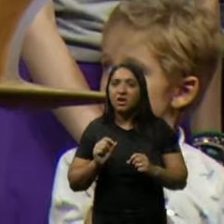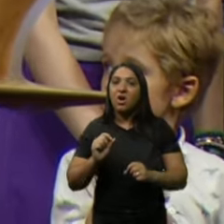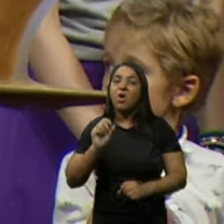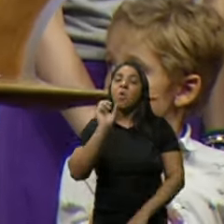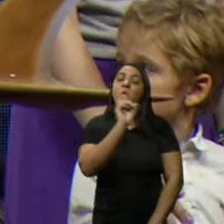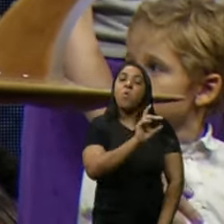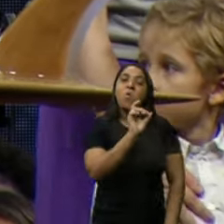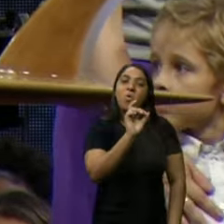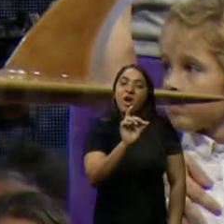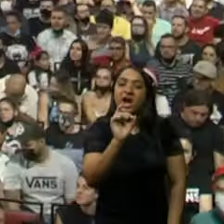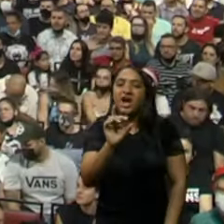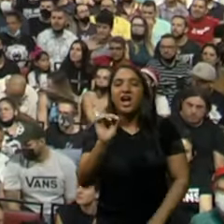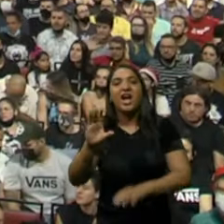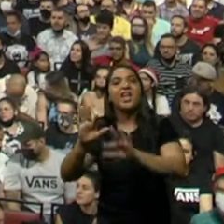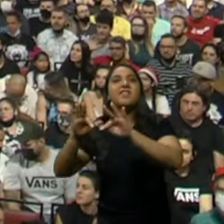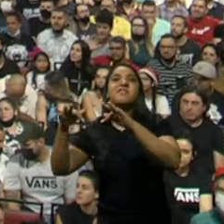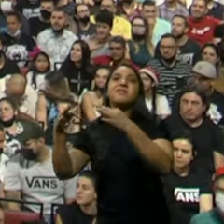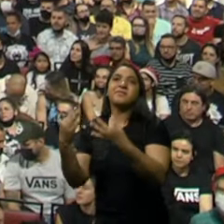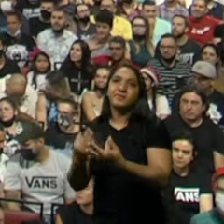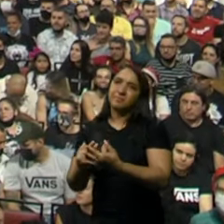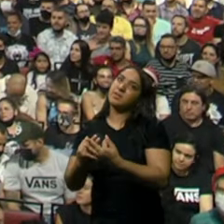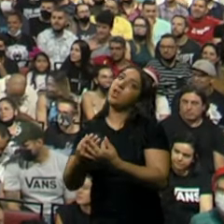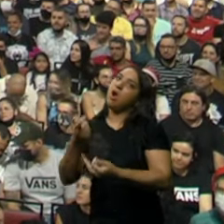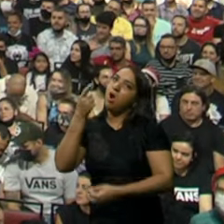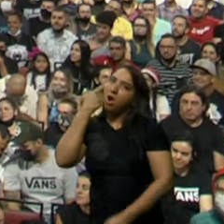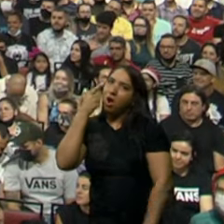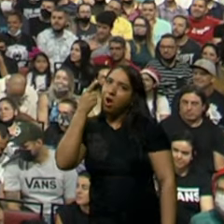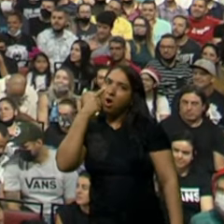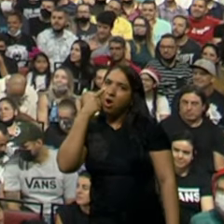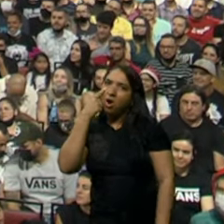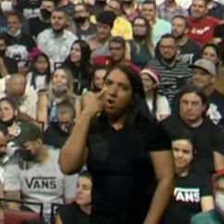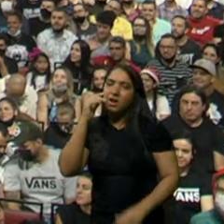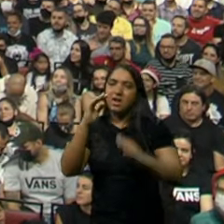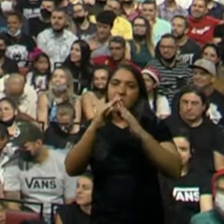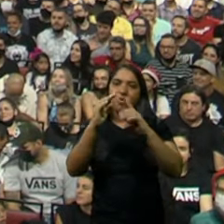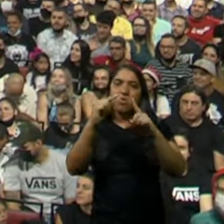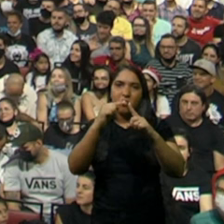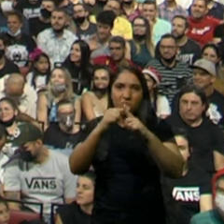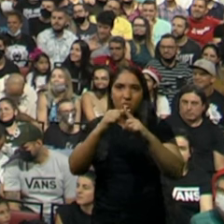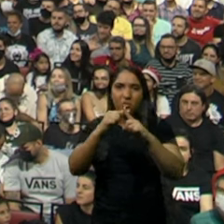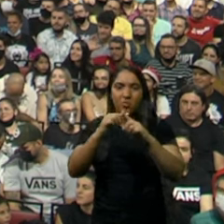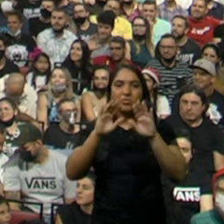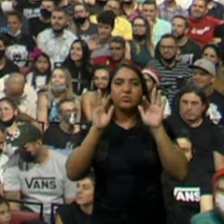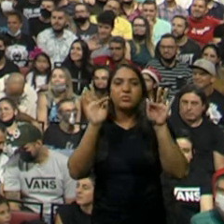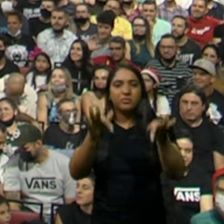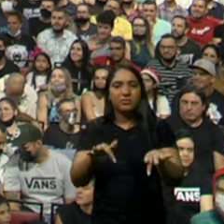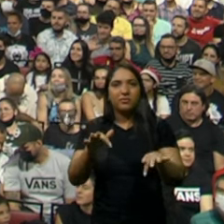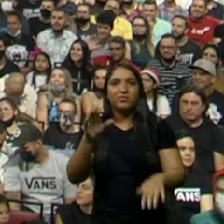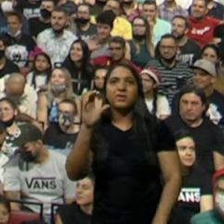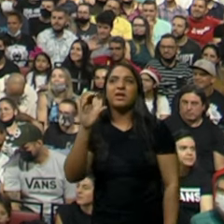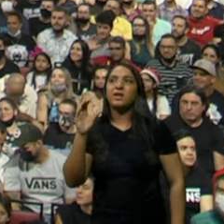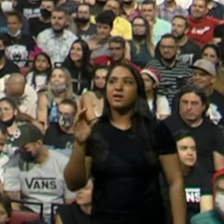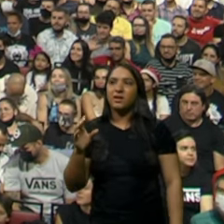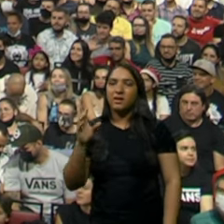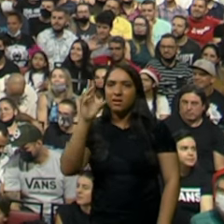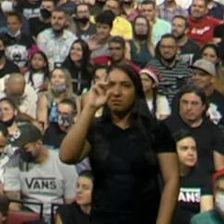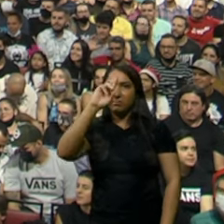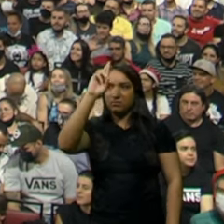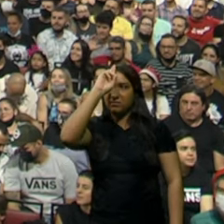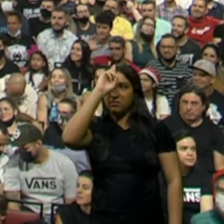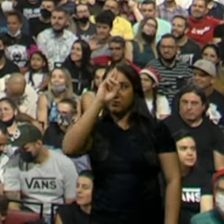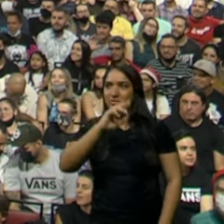cada família ver se o cara quer que o custo acaba meia-noite hoje vai Olá boa parabéns você